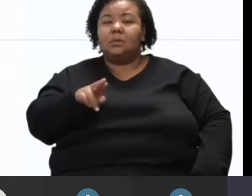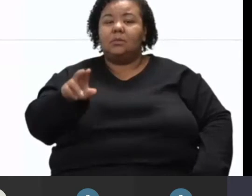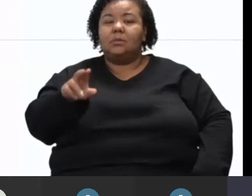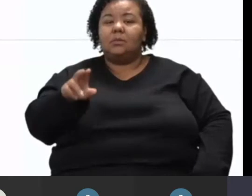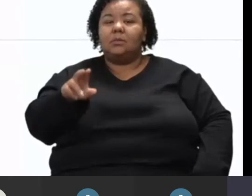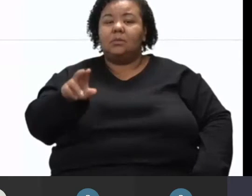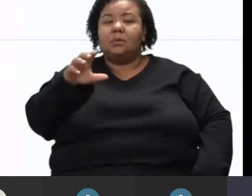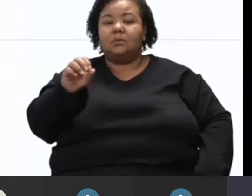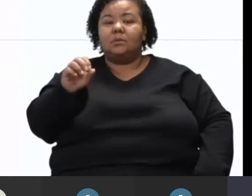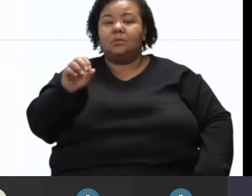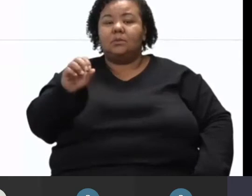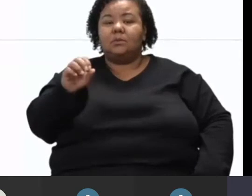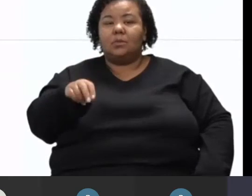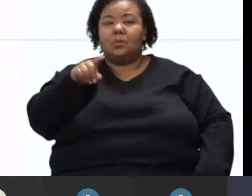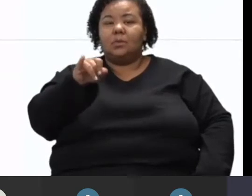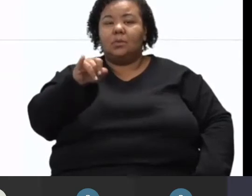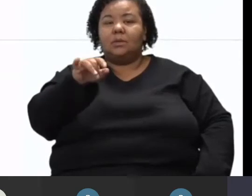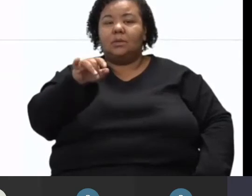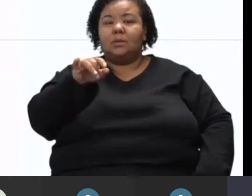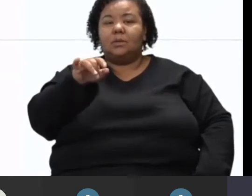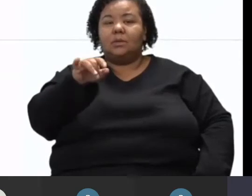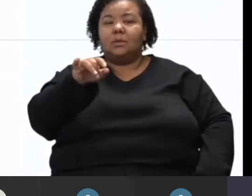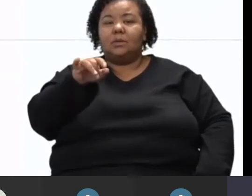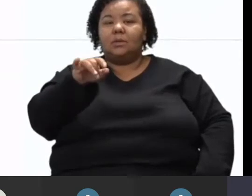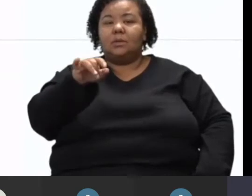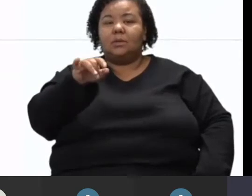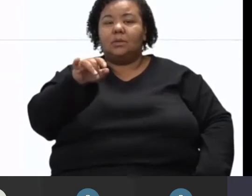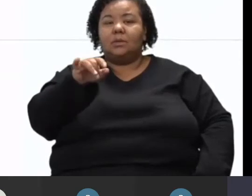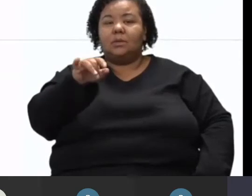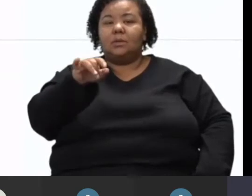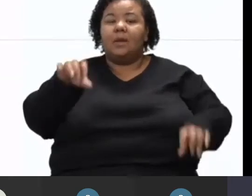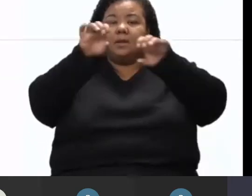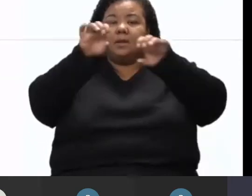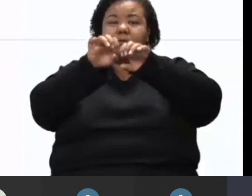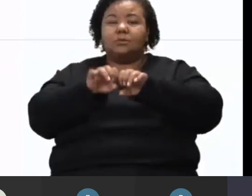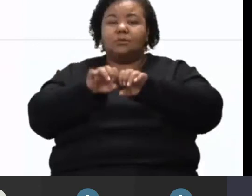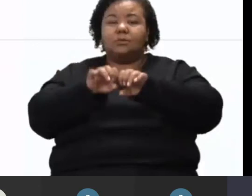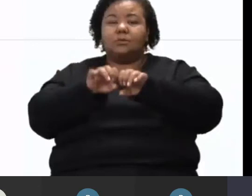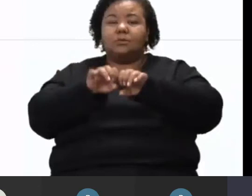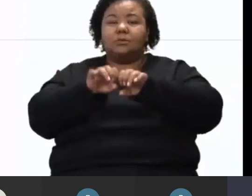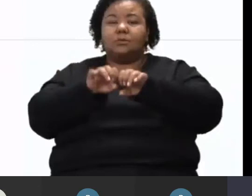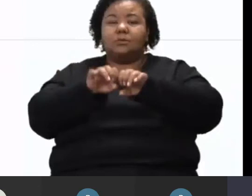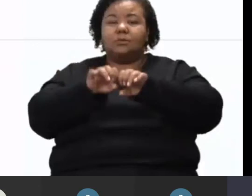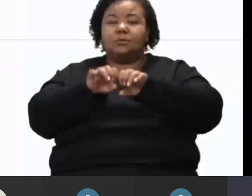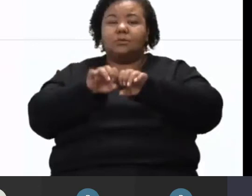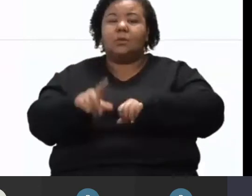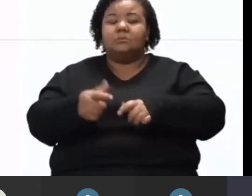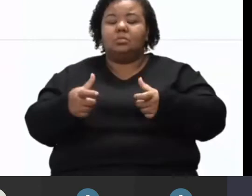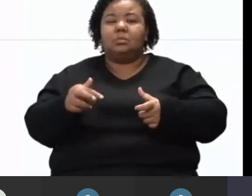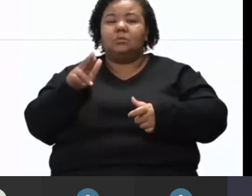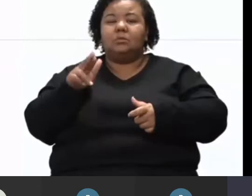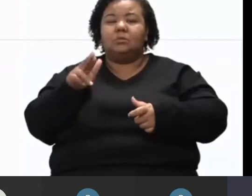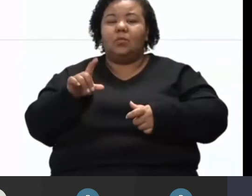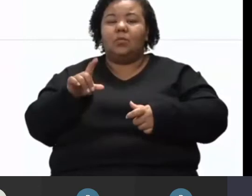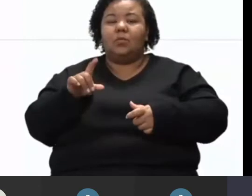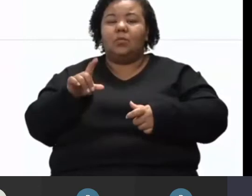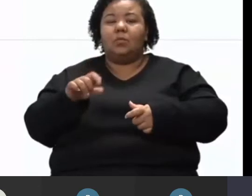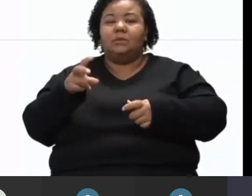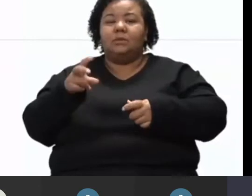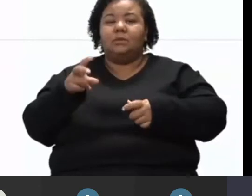conídeo. E esse conídeo, ele é a estrutura reprodutiva do fungo. Por quê? Porque aonde ele